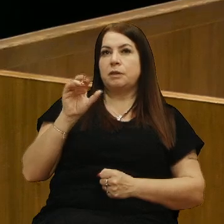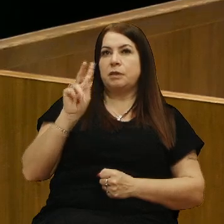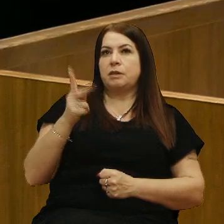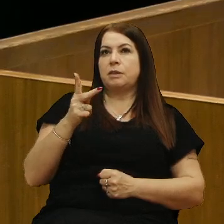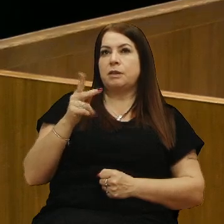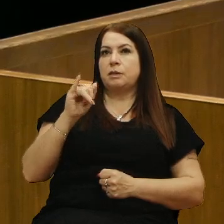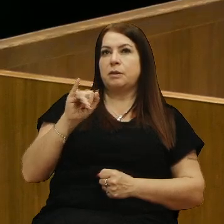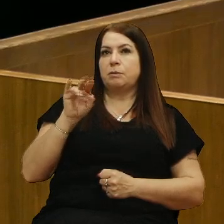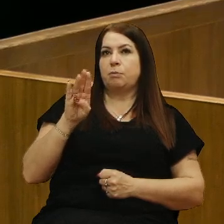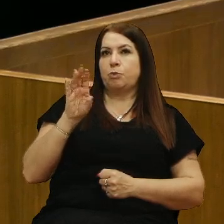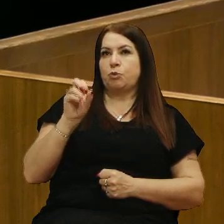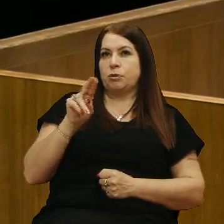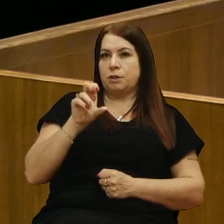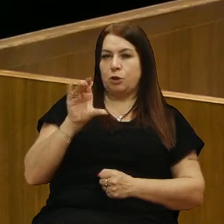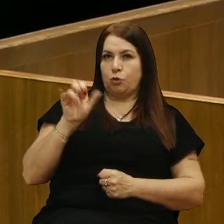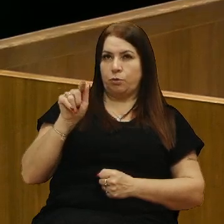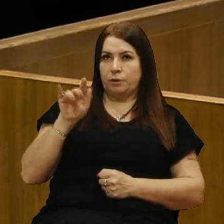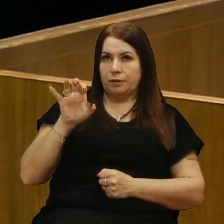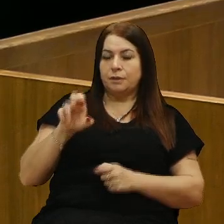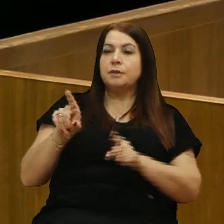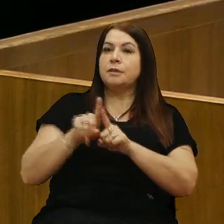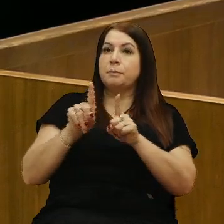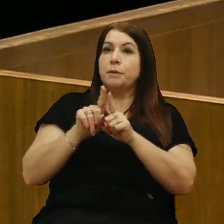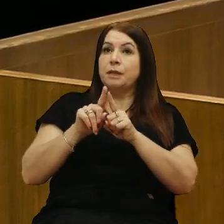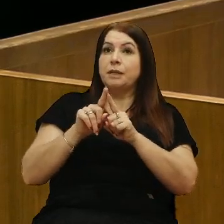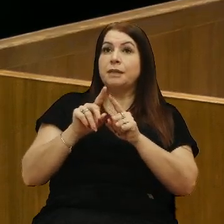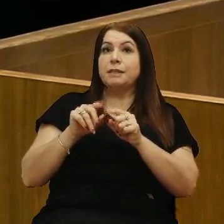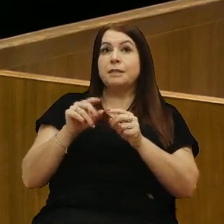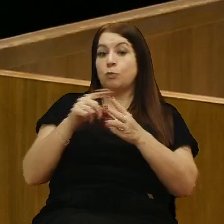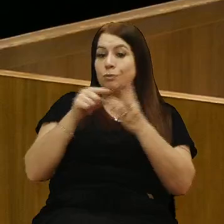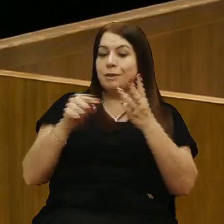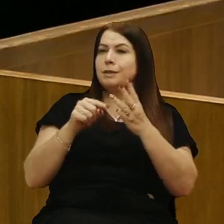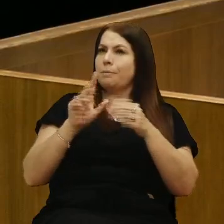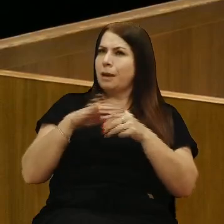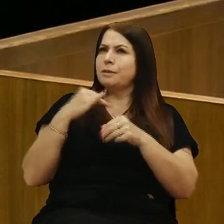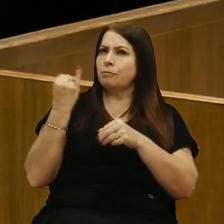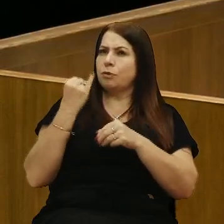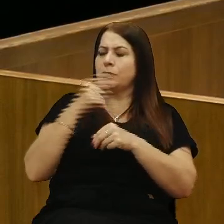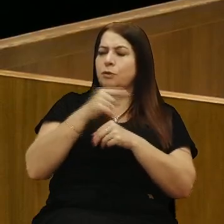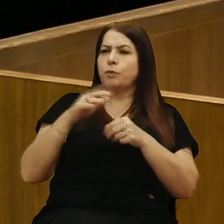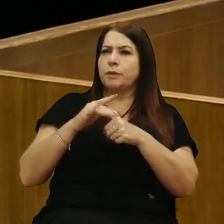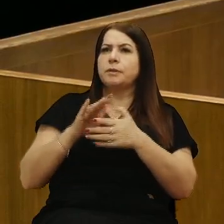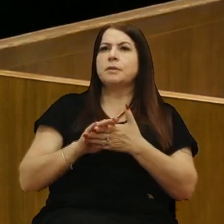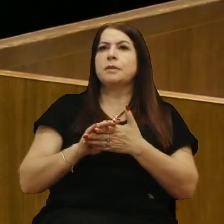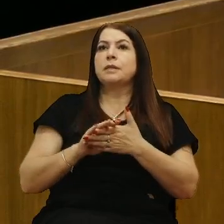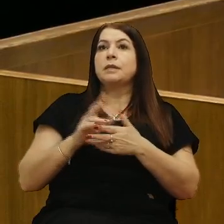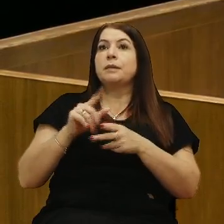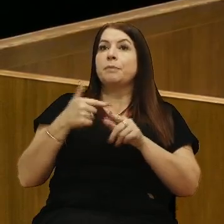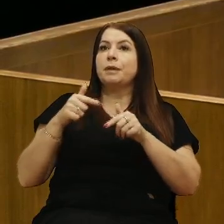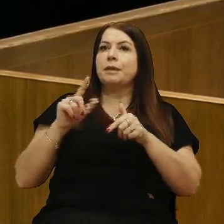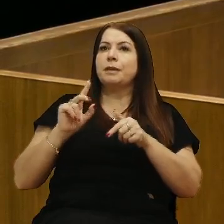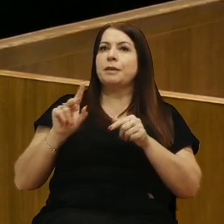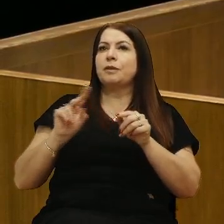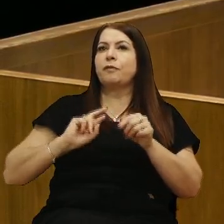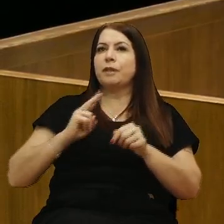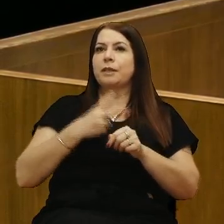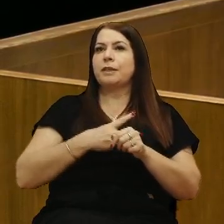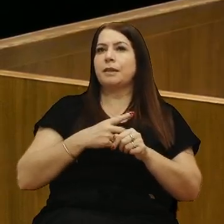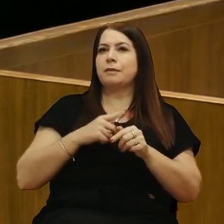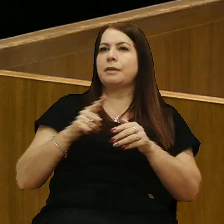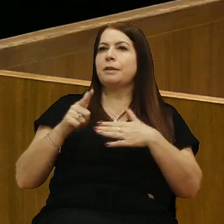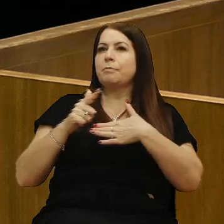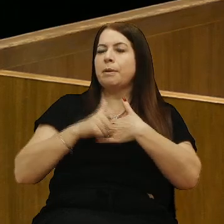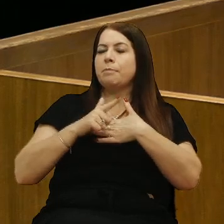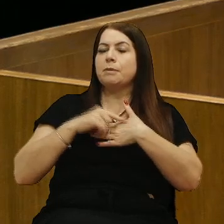desafios significativos na atenção primária. O médico veterinário desempenha um papel essencial